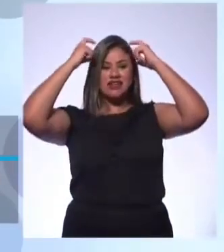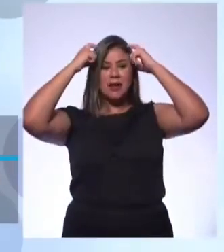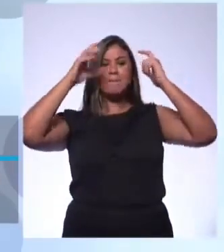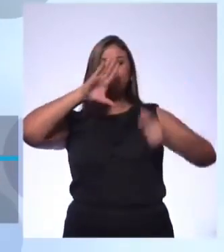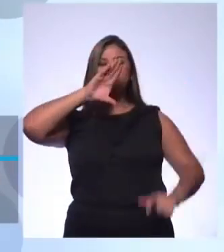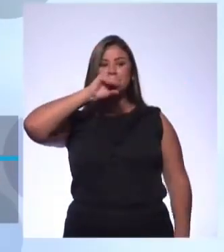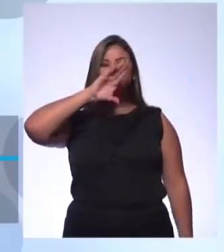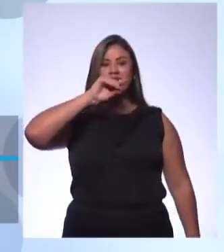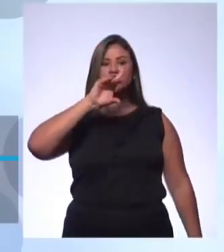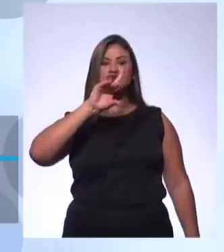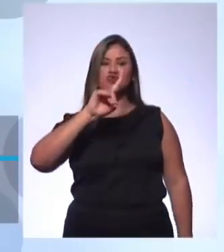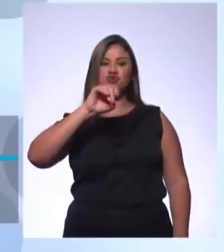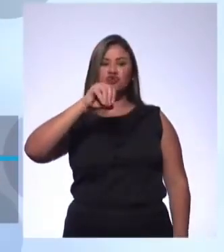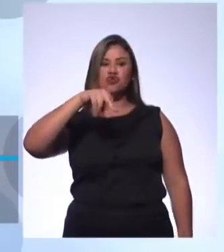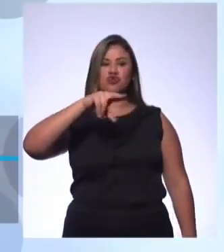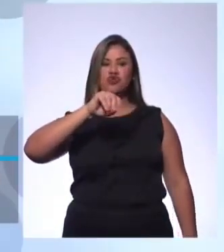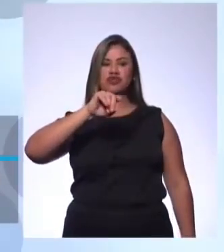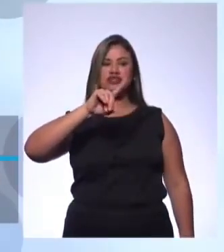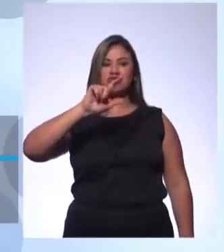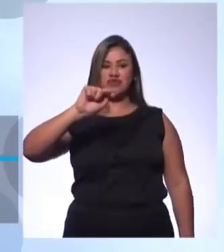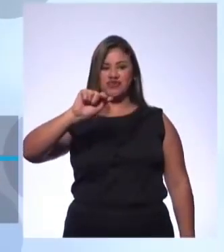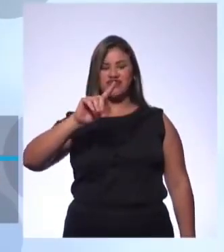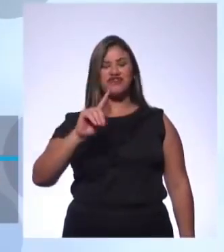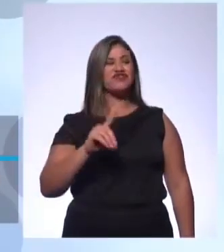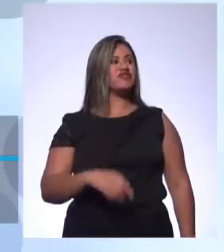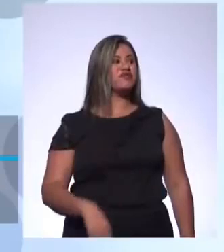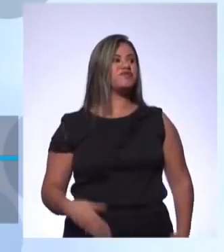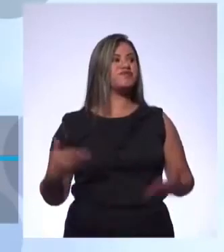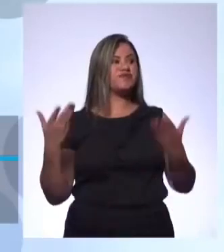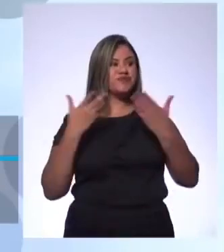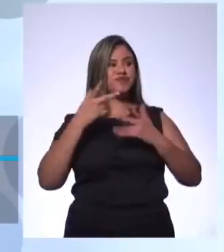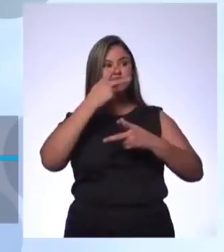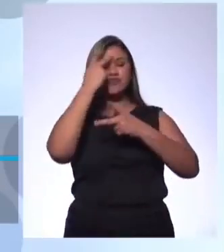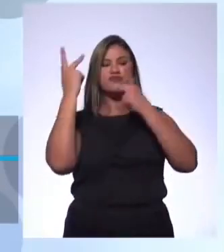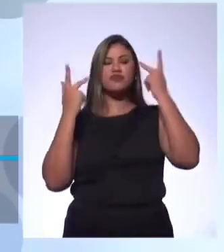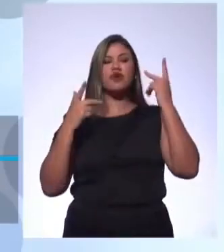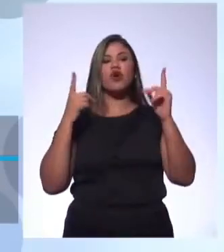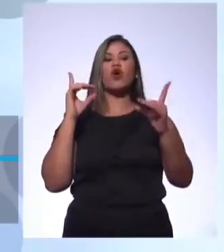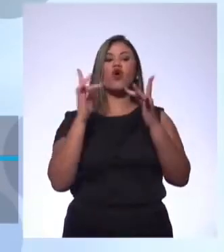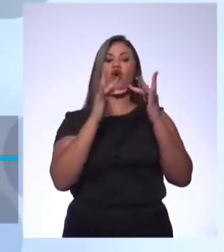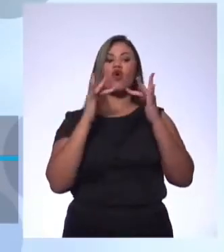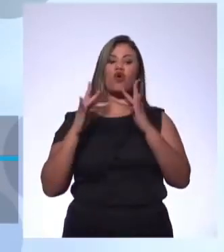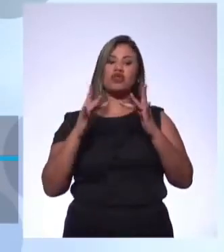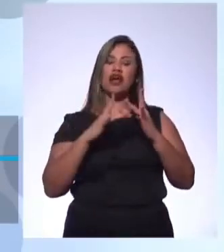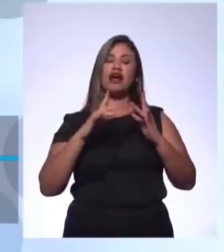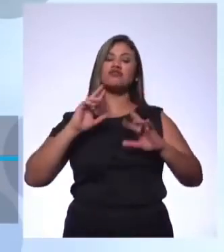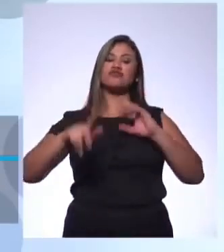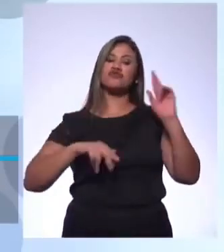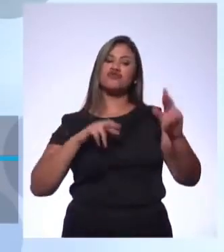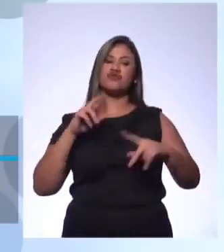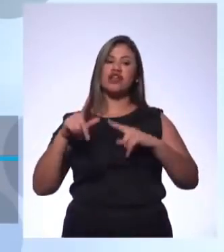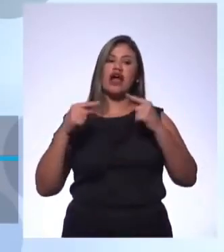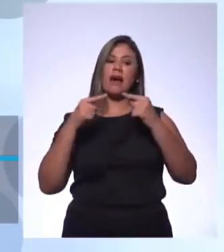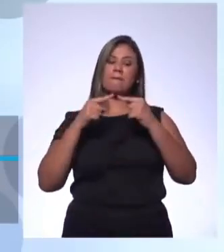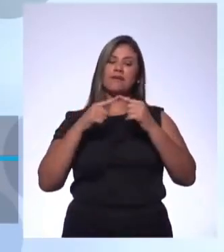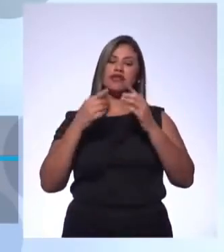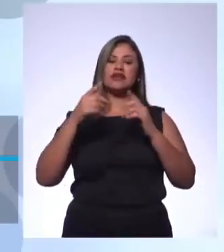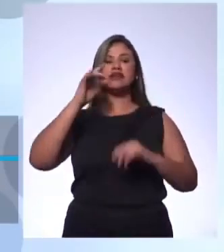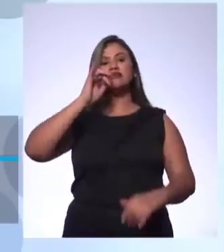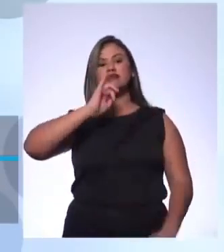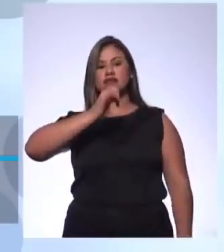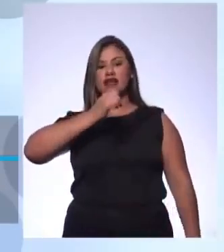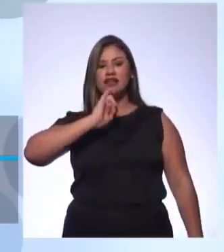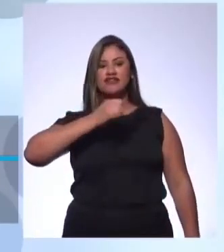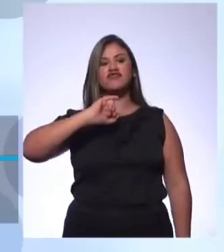né? Fazia parte. Então, hoje as pessoas têm outras formas de entrar em contato com as histórias, com as